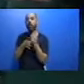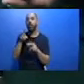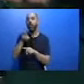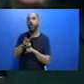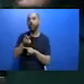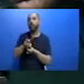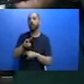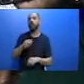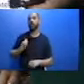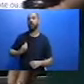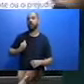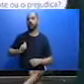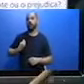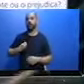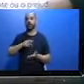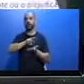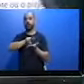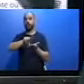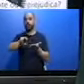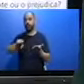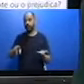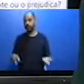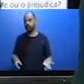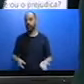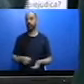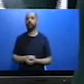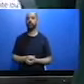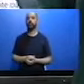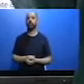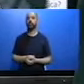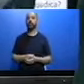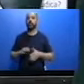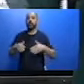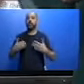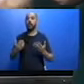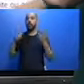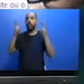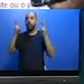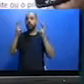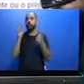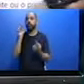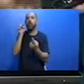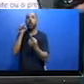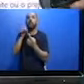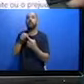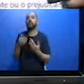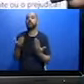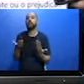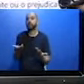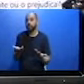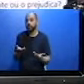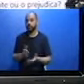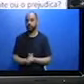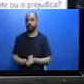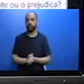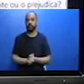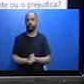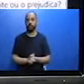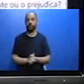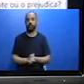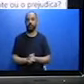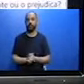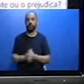dos seres vivos então a intenção o objetivo é a